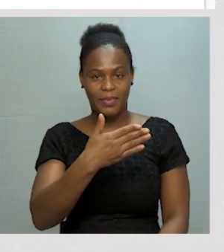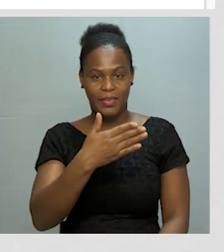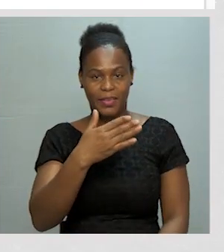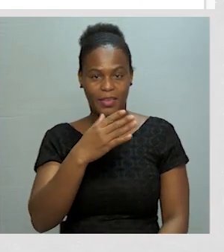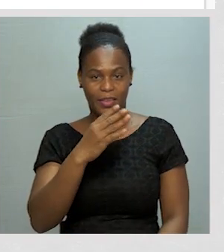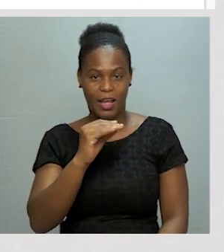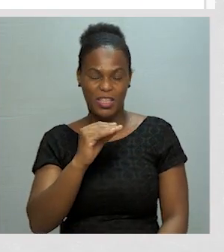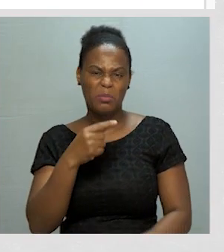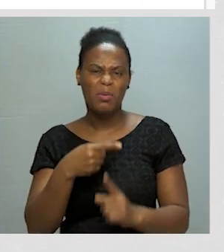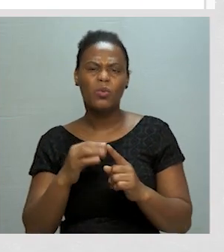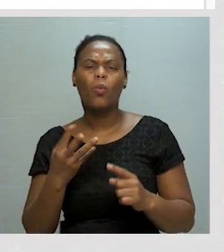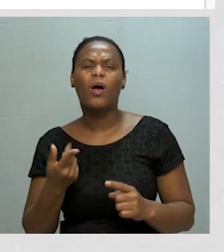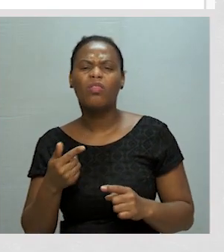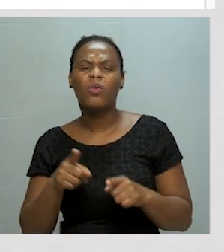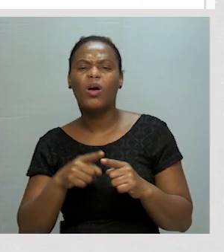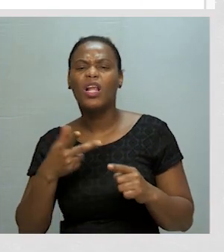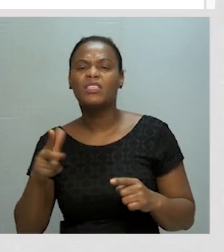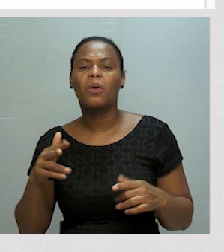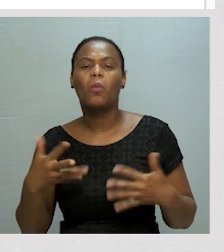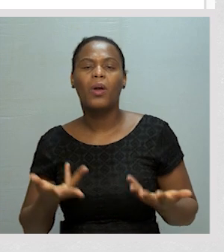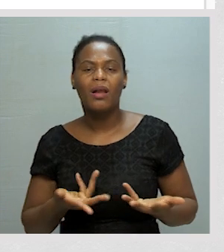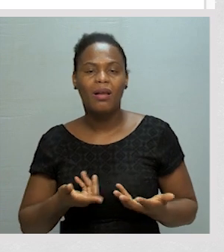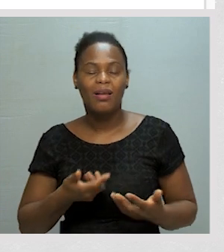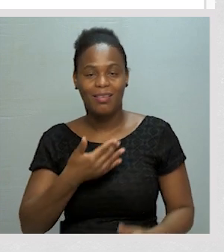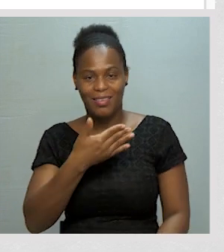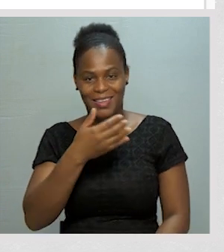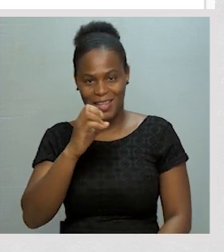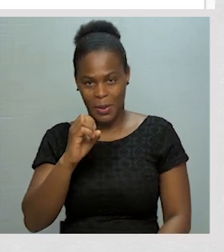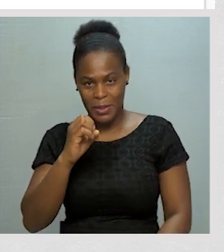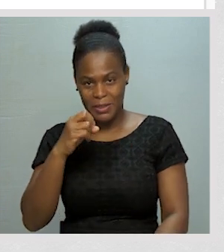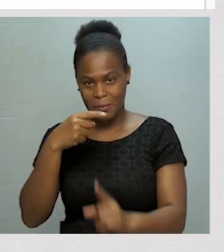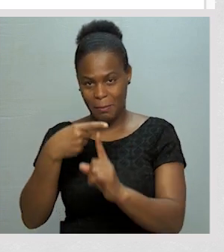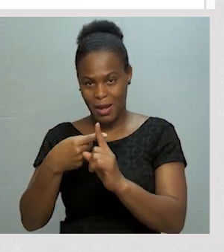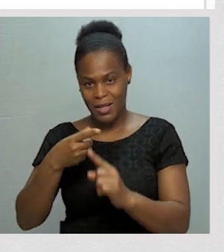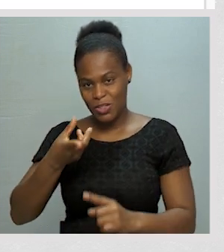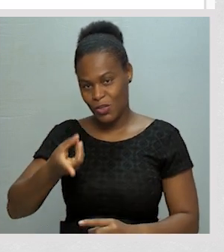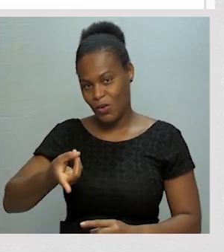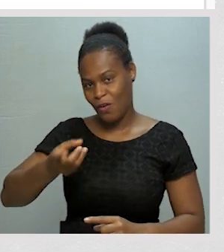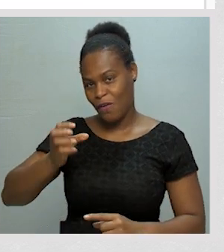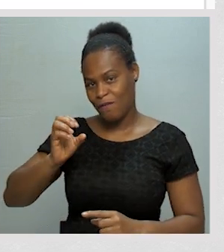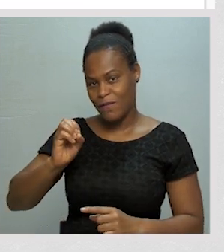27, quando é que dá? Isso mesmo, 60. 60